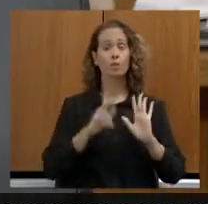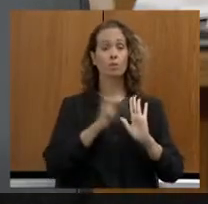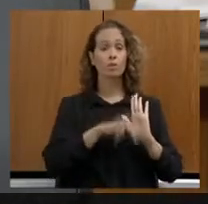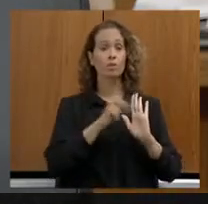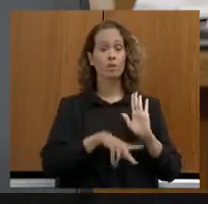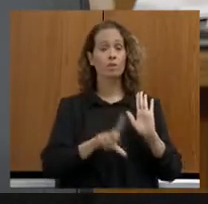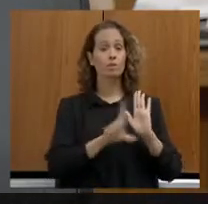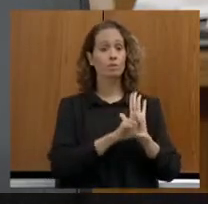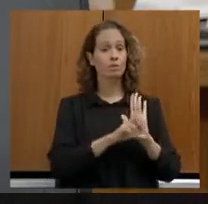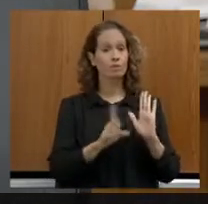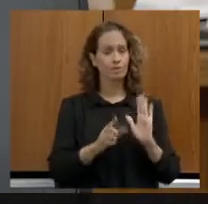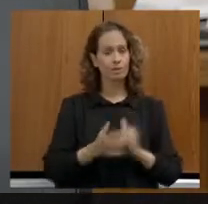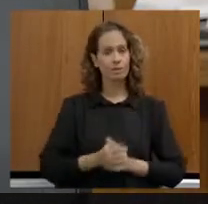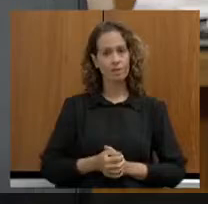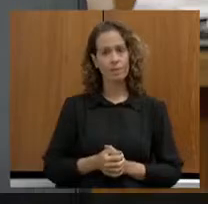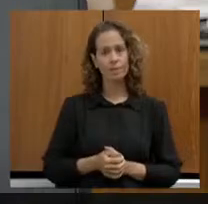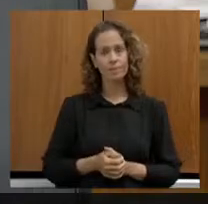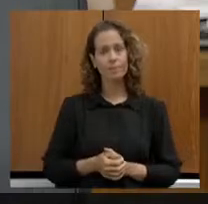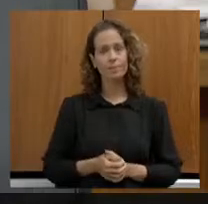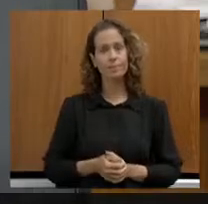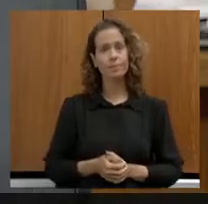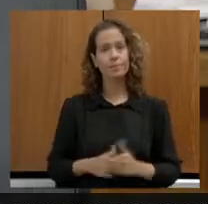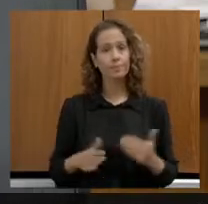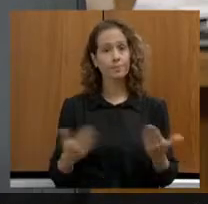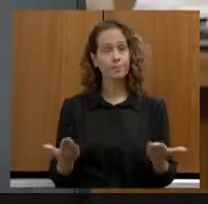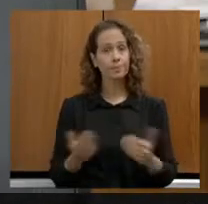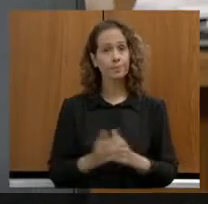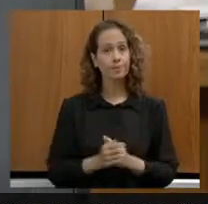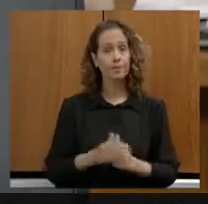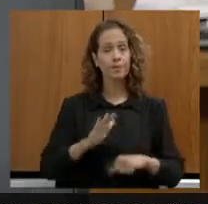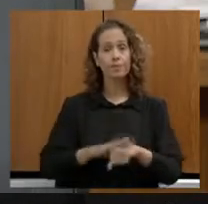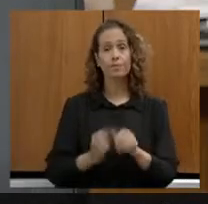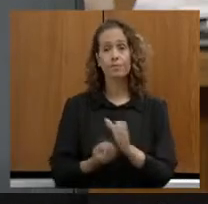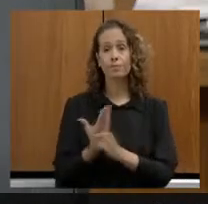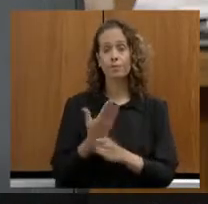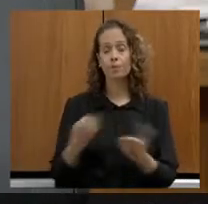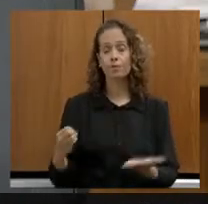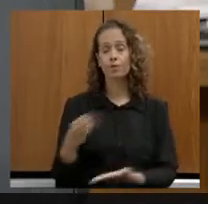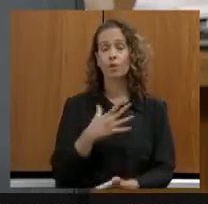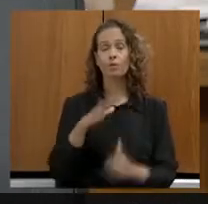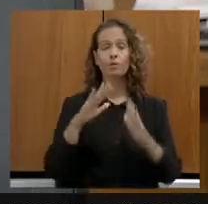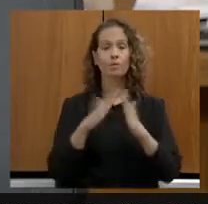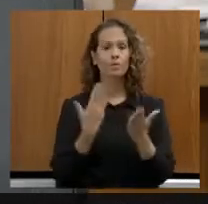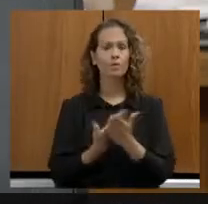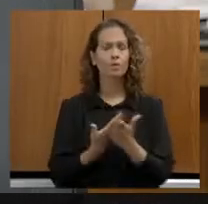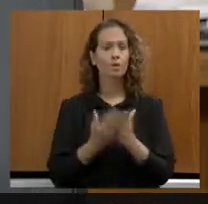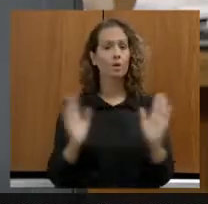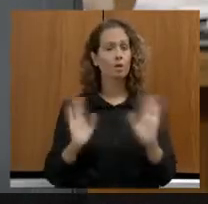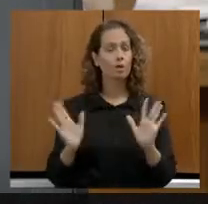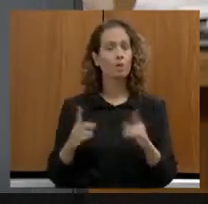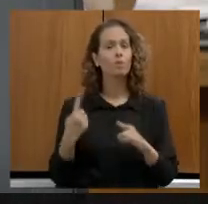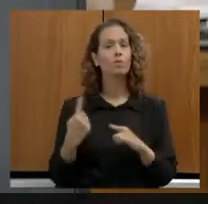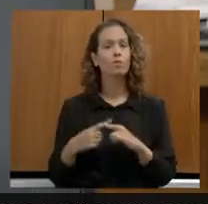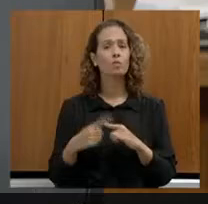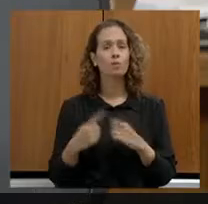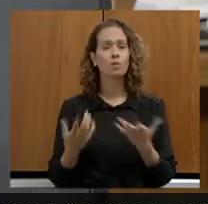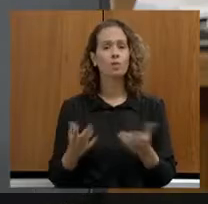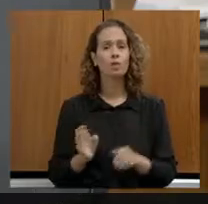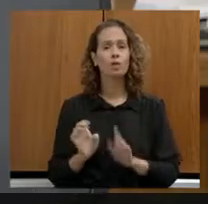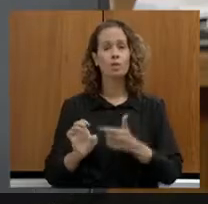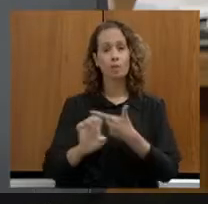lei né não cabe a situação da criação de novas escolas ela tá restrita em termos